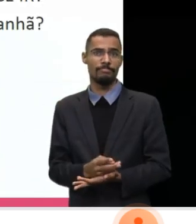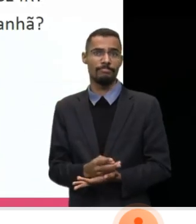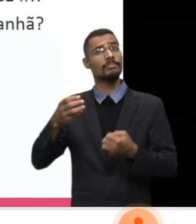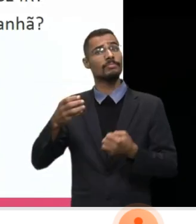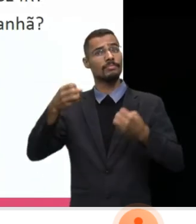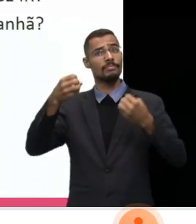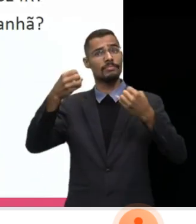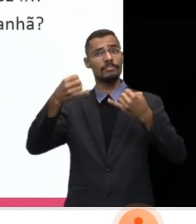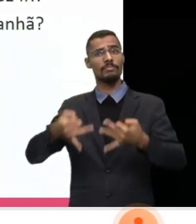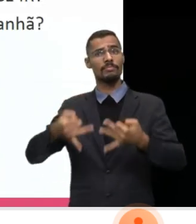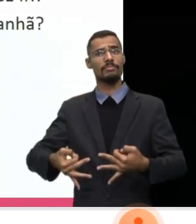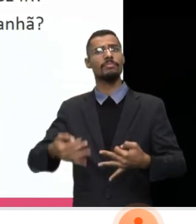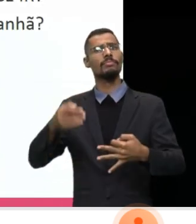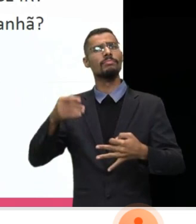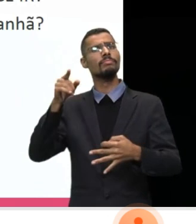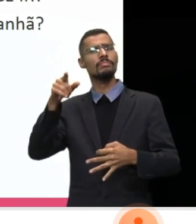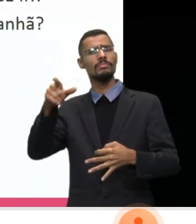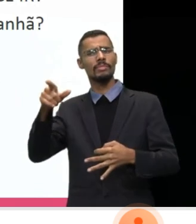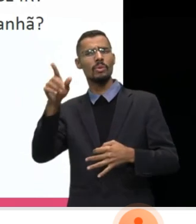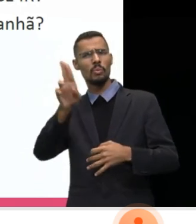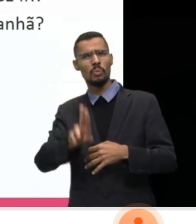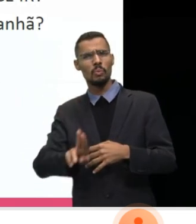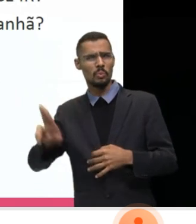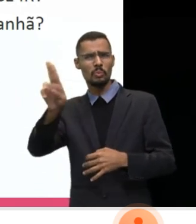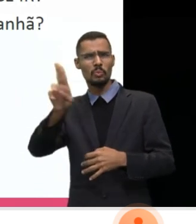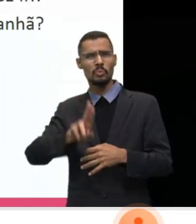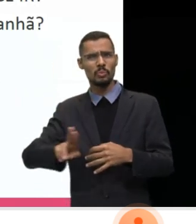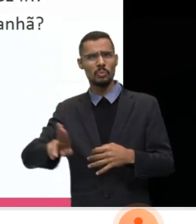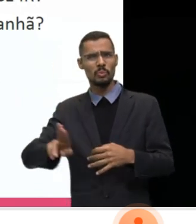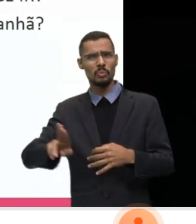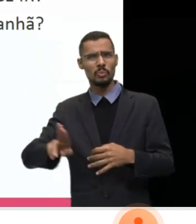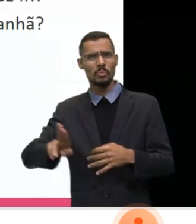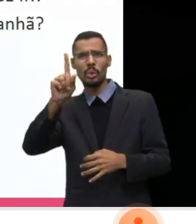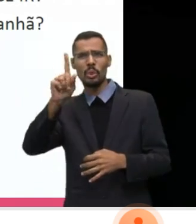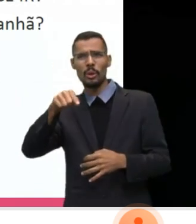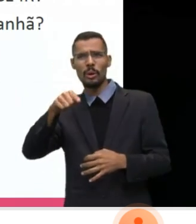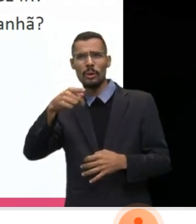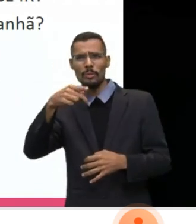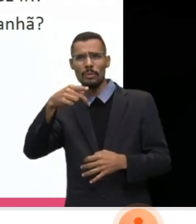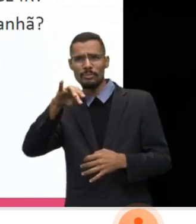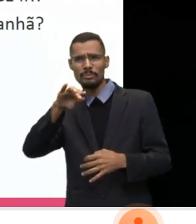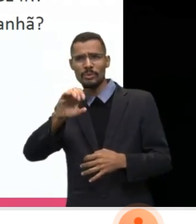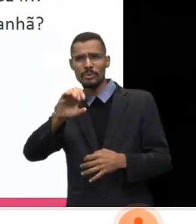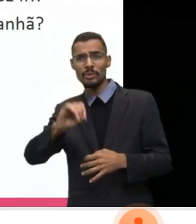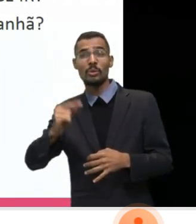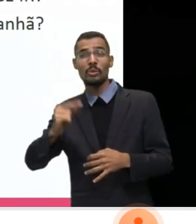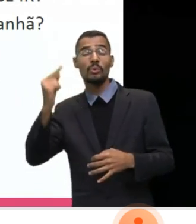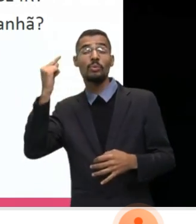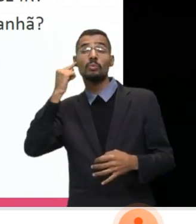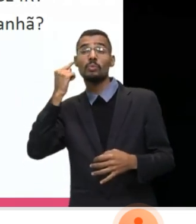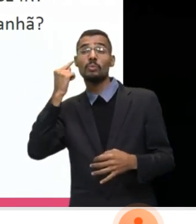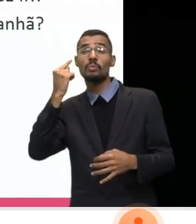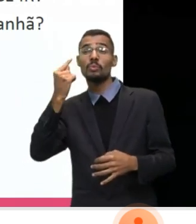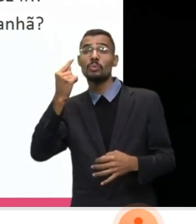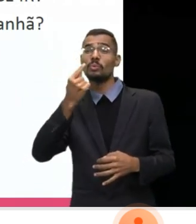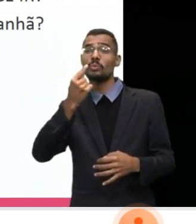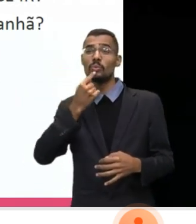quem utiliza muito a tópico-comentário são surdos não